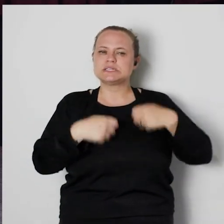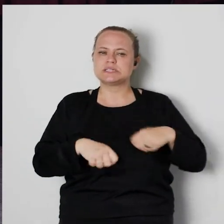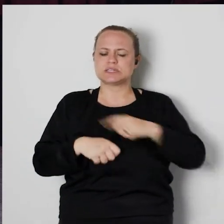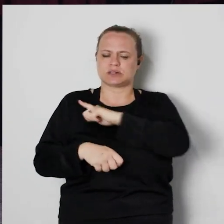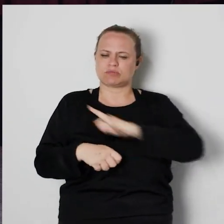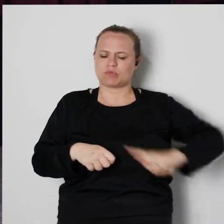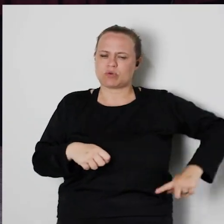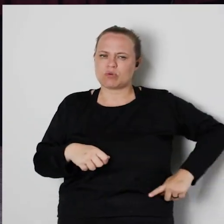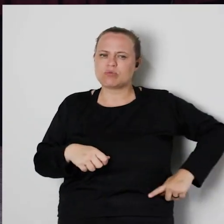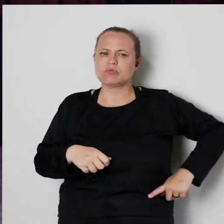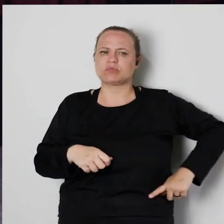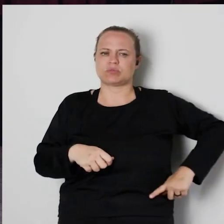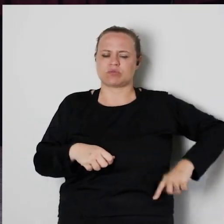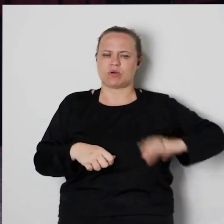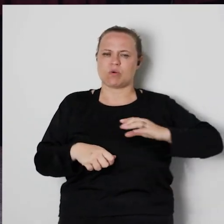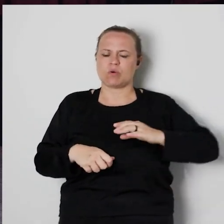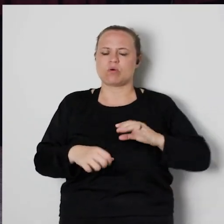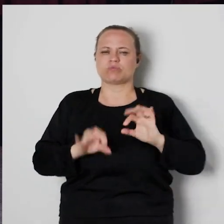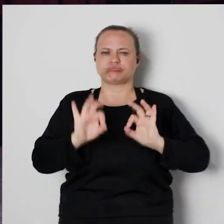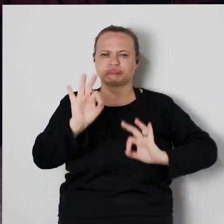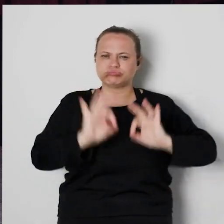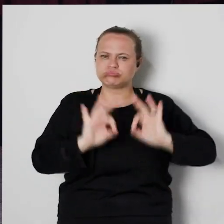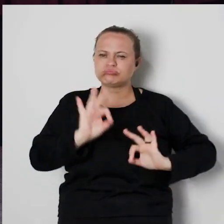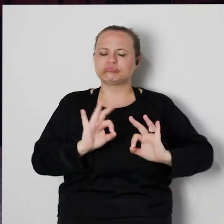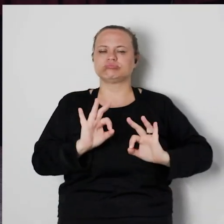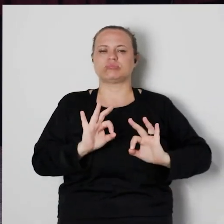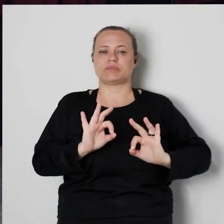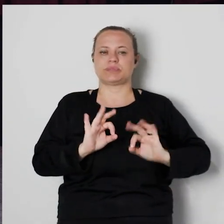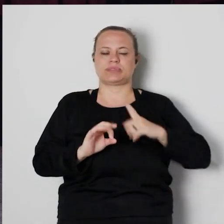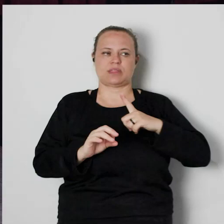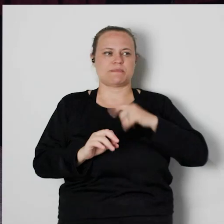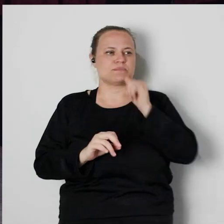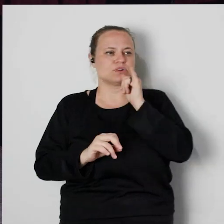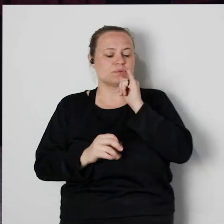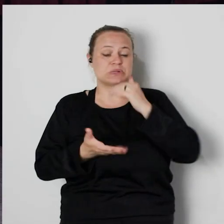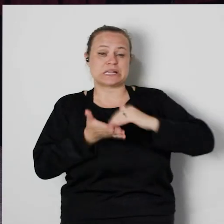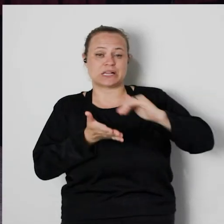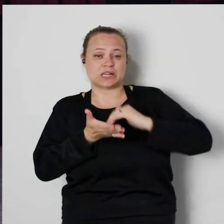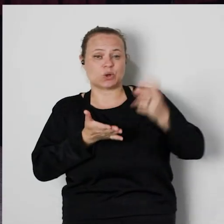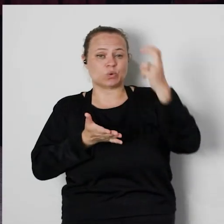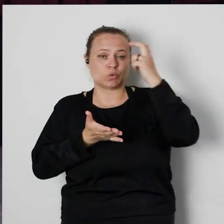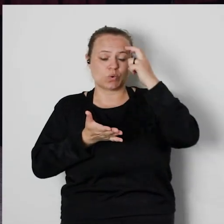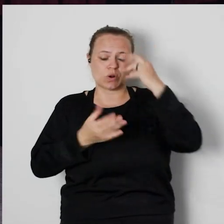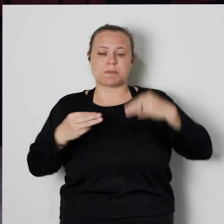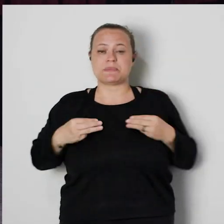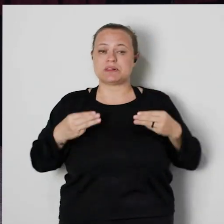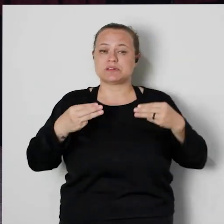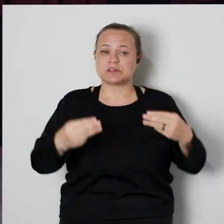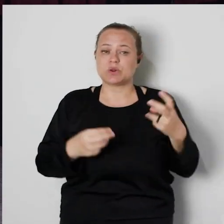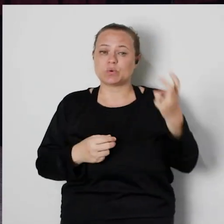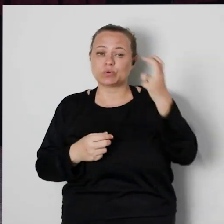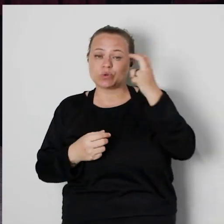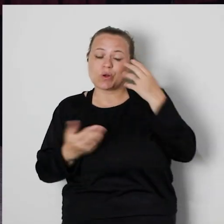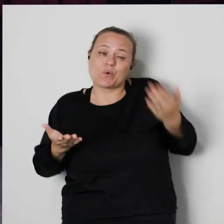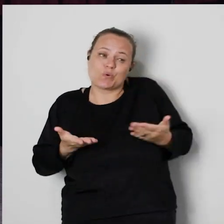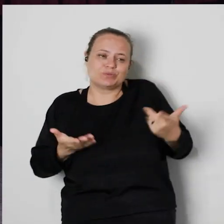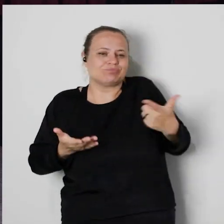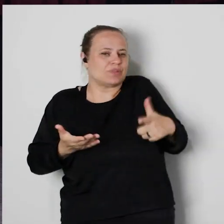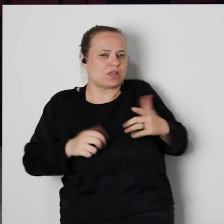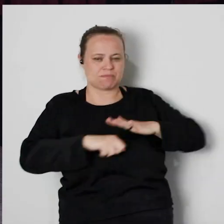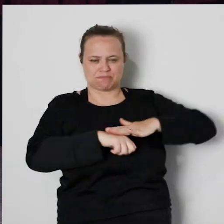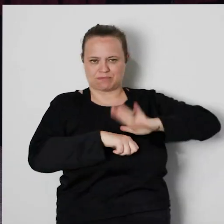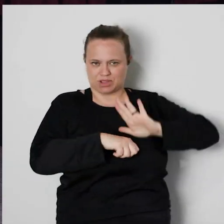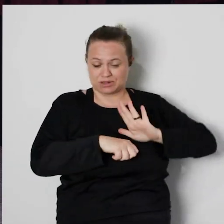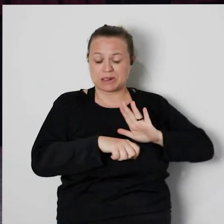a cultura de uma maneira que fosse uma política de Estado, há necessidade de um órgão gestor público da cultura,